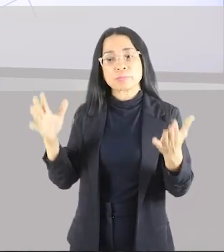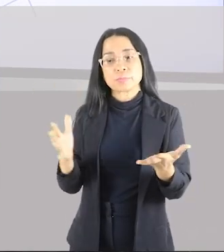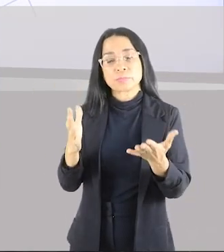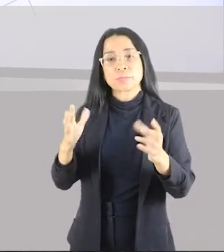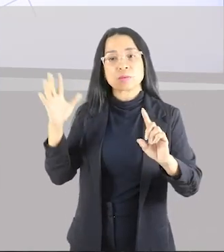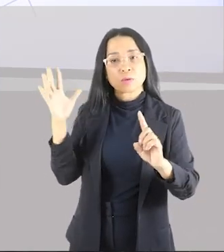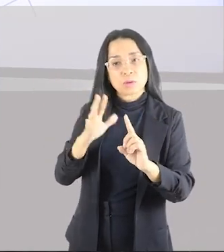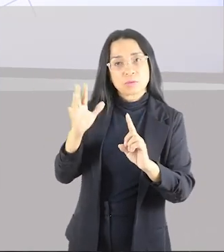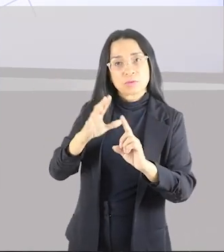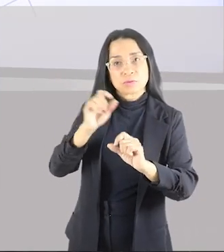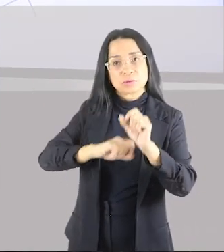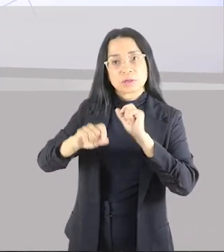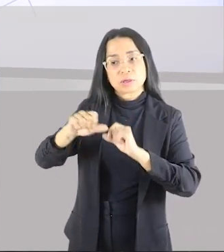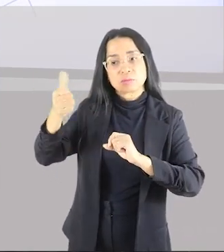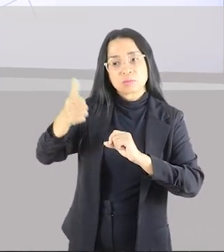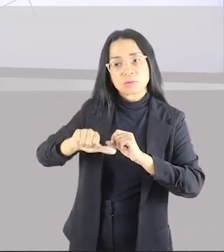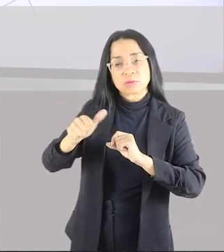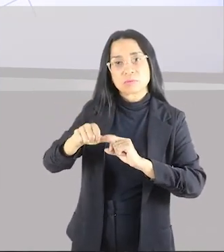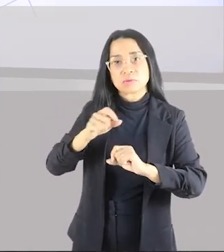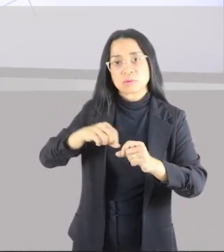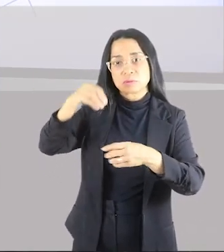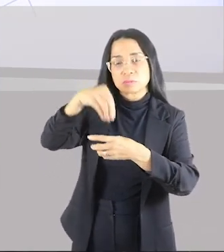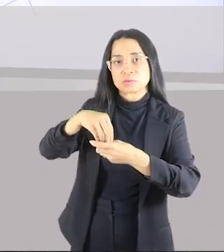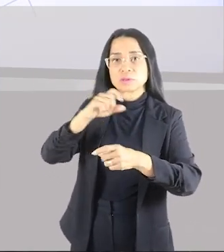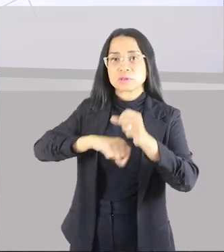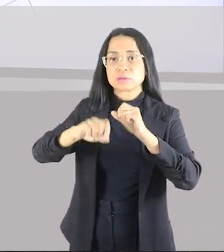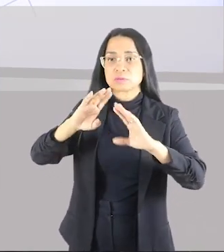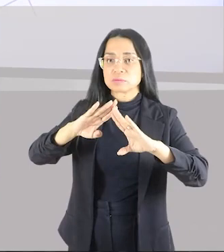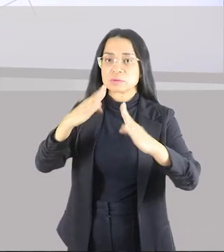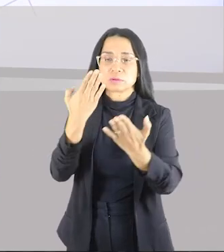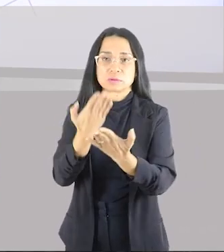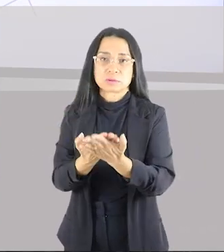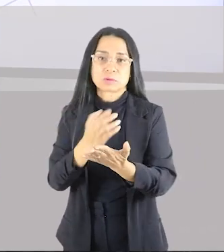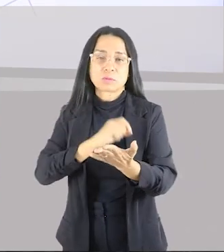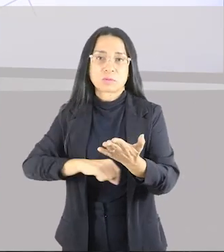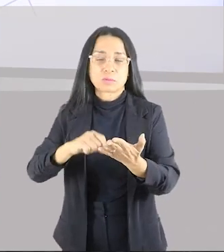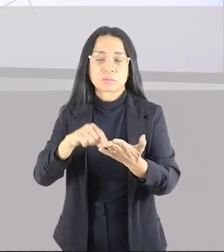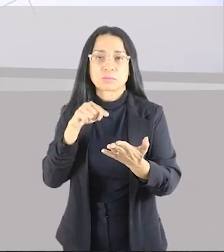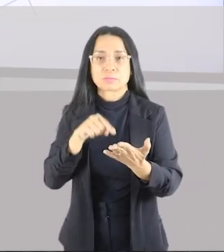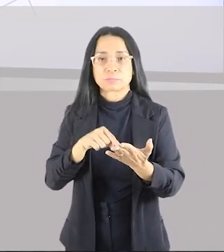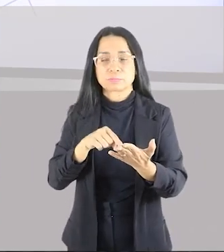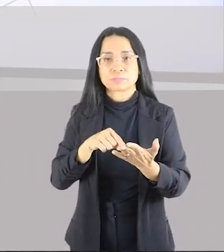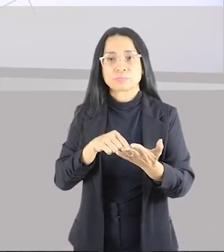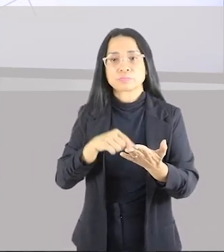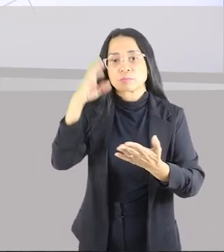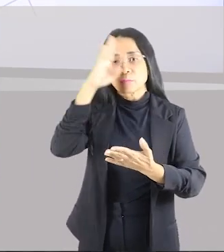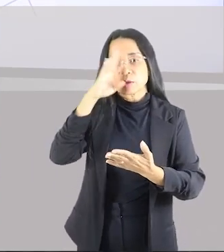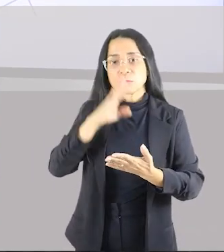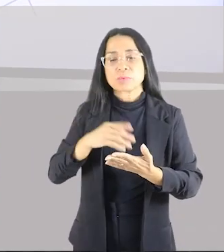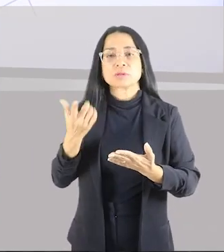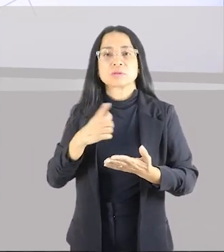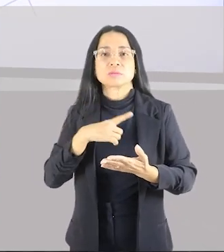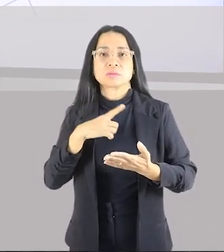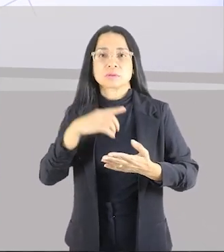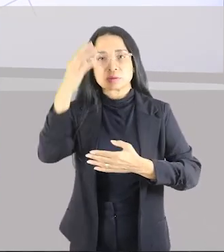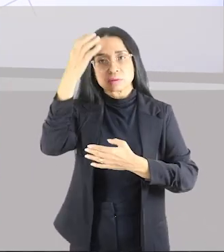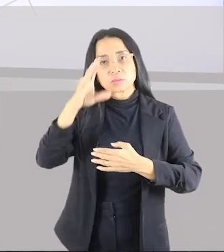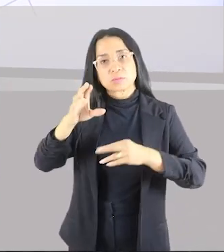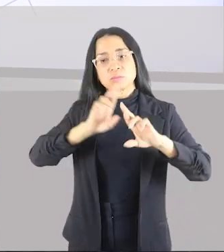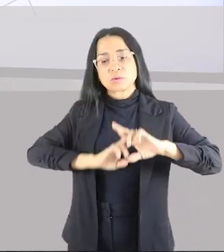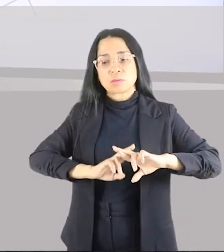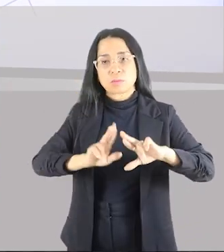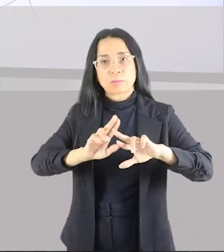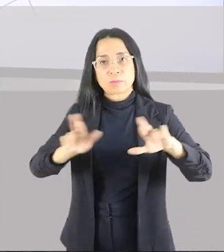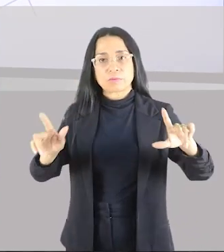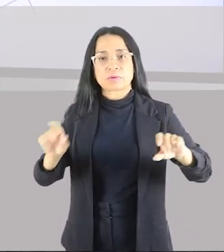incentivado e isso foi avaliado lá dentro das escolas, lá dentro dos ensinos. E o Brasil, por ter essa cultura